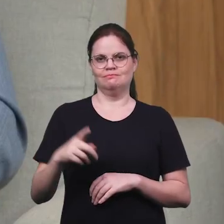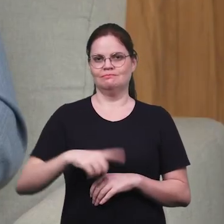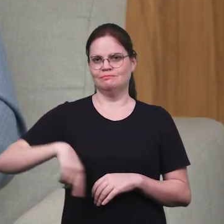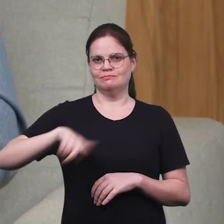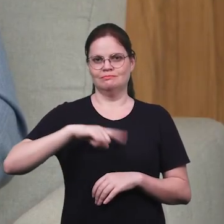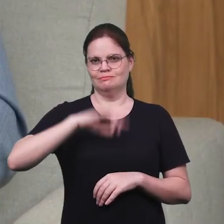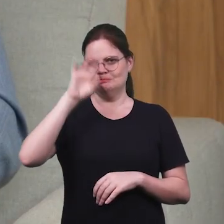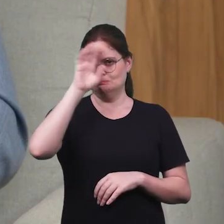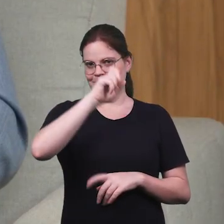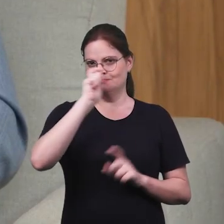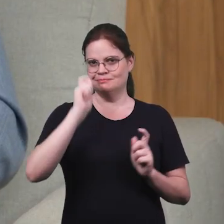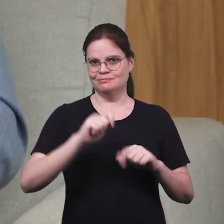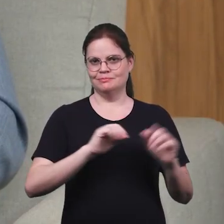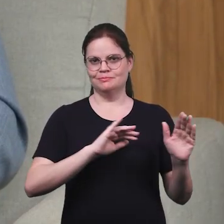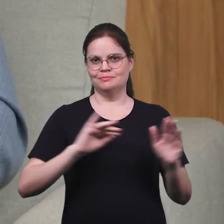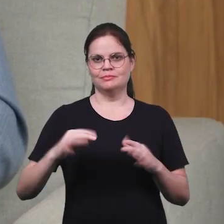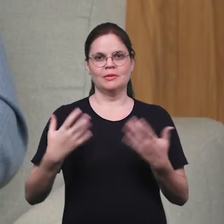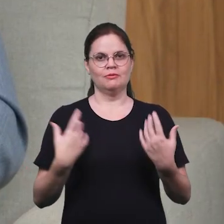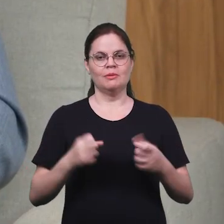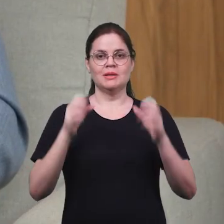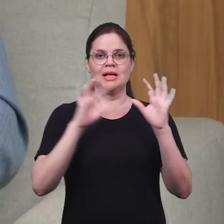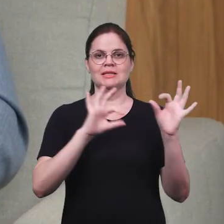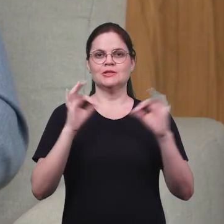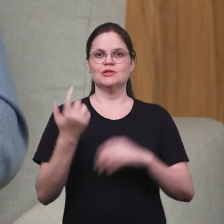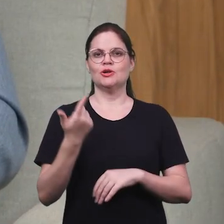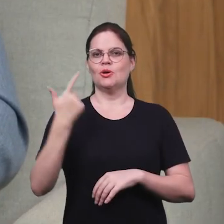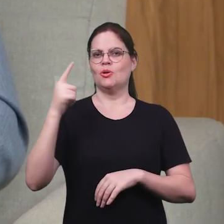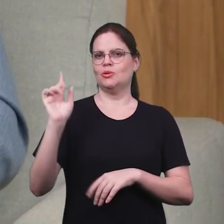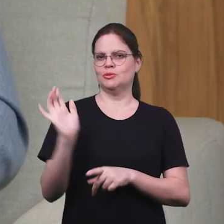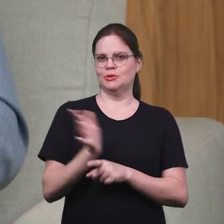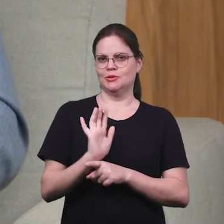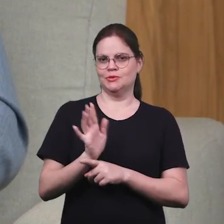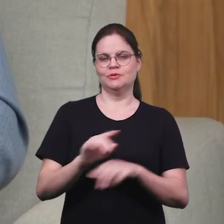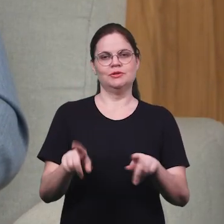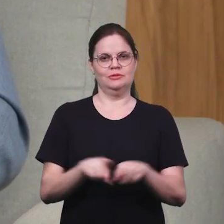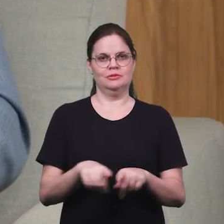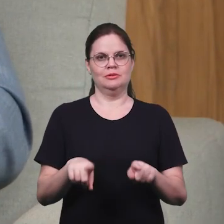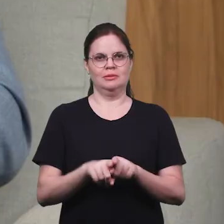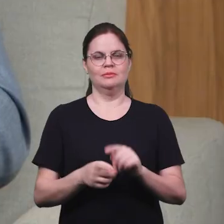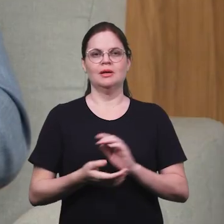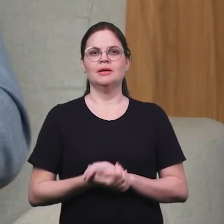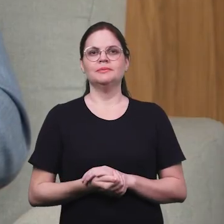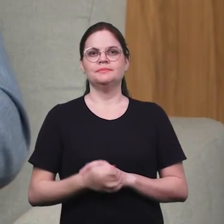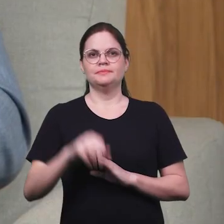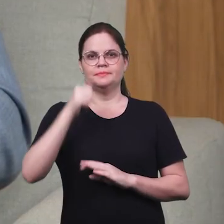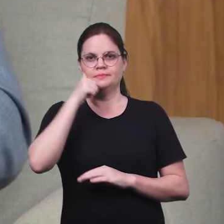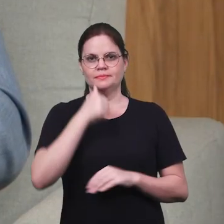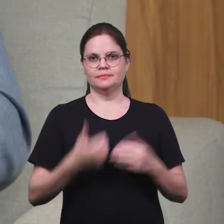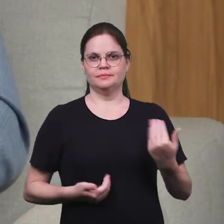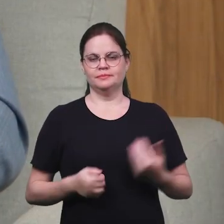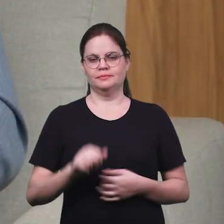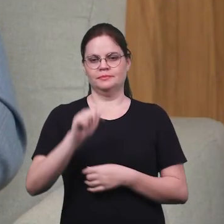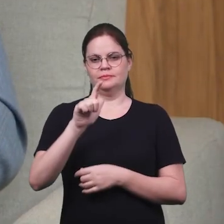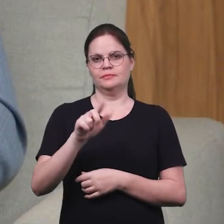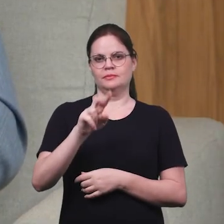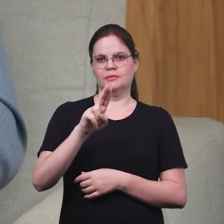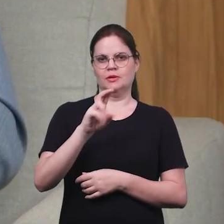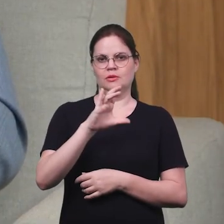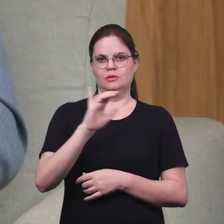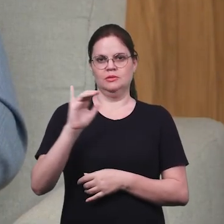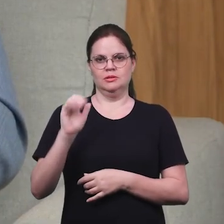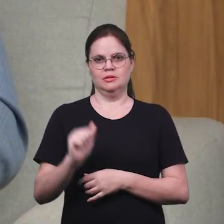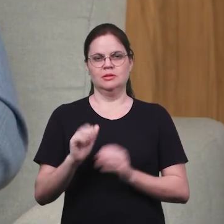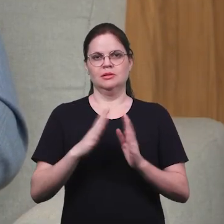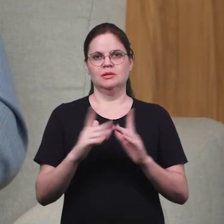nossos irmãos. E vamos assistir mais vídeos que foram enviados pelos nossos irmãos idosos. Nossa irmã Lúcia Bueno, que é